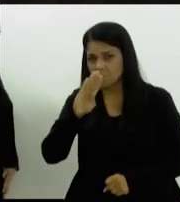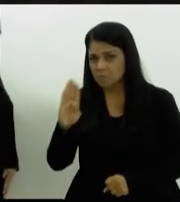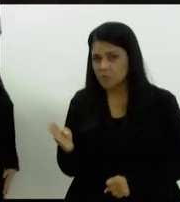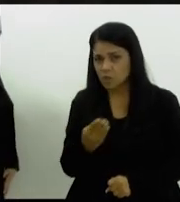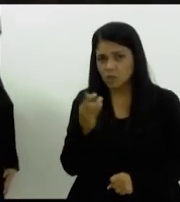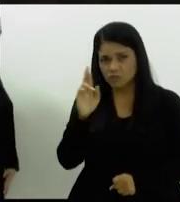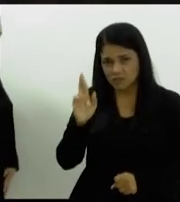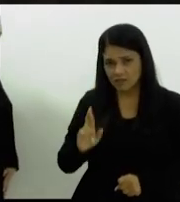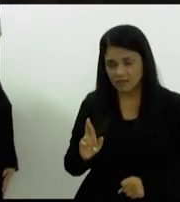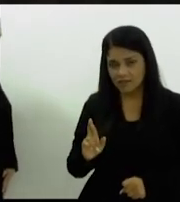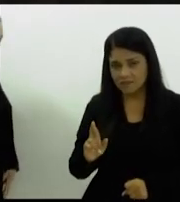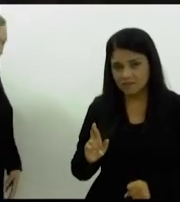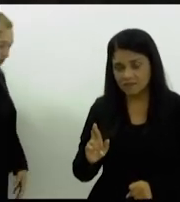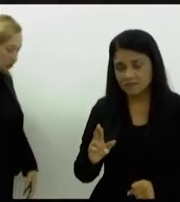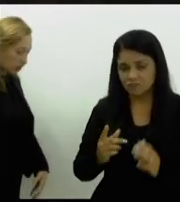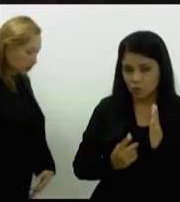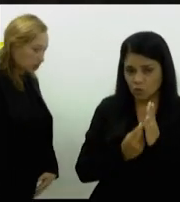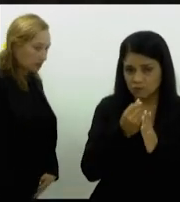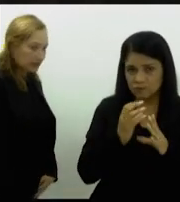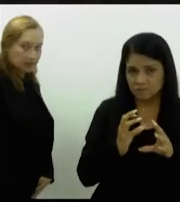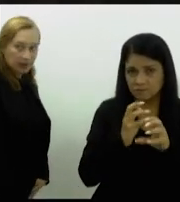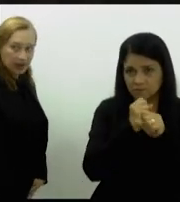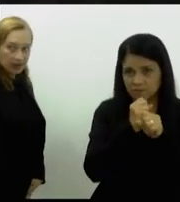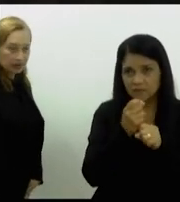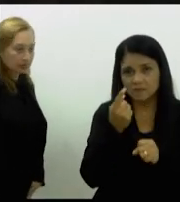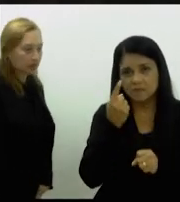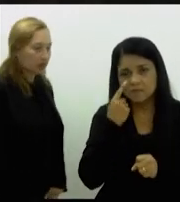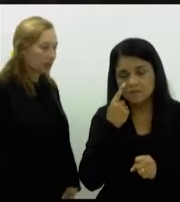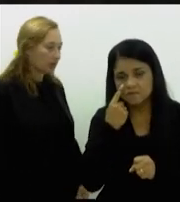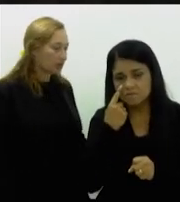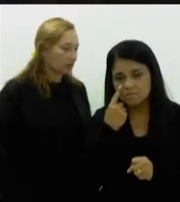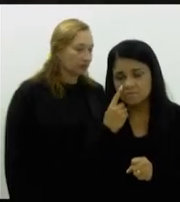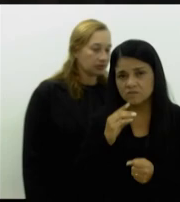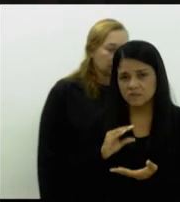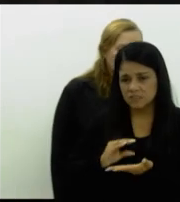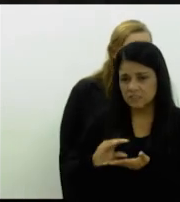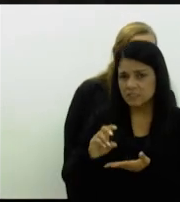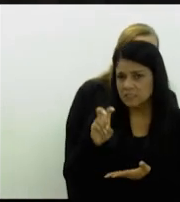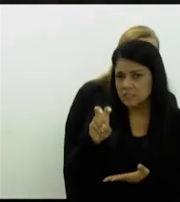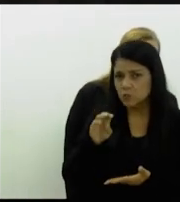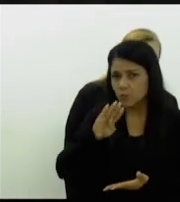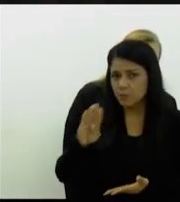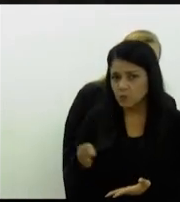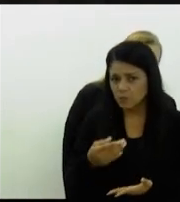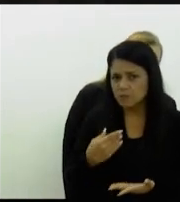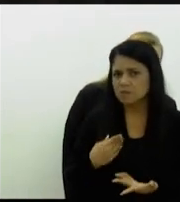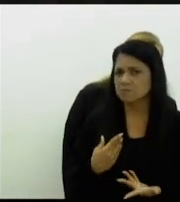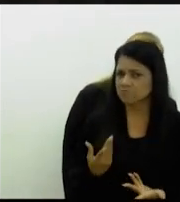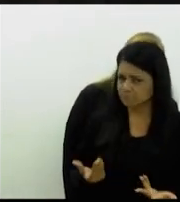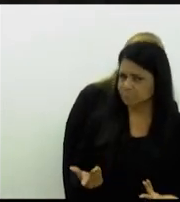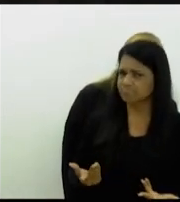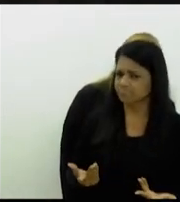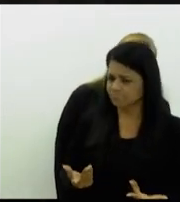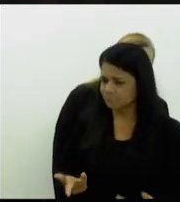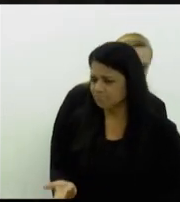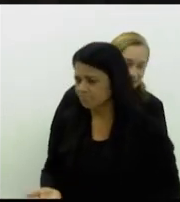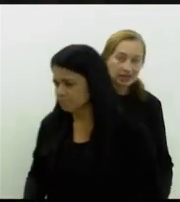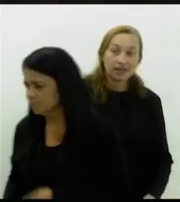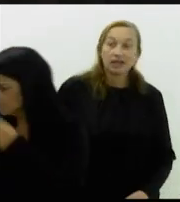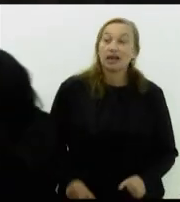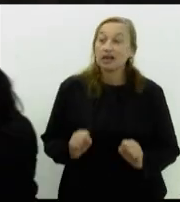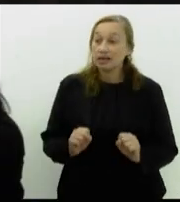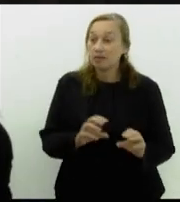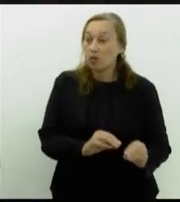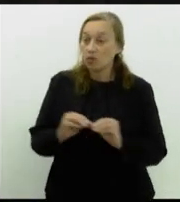orçamento, quando tem 5 bilhões para investimento, é muito. Se ele pode